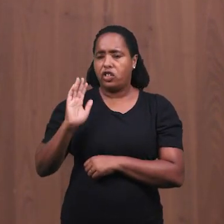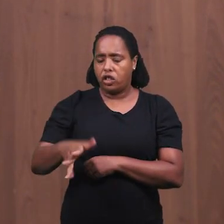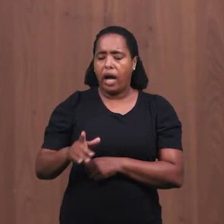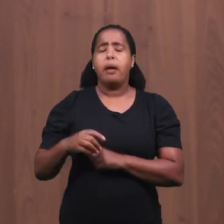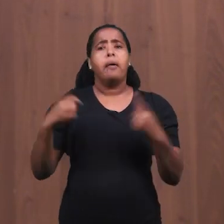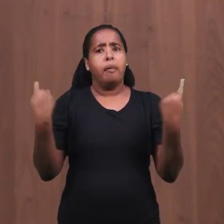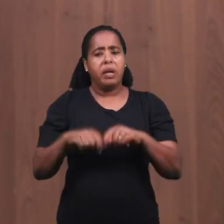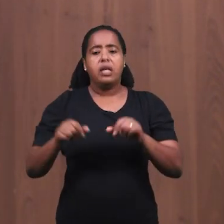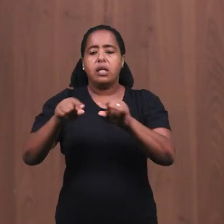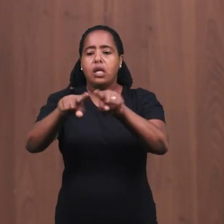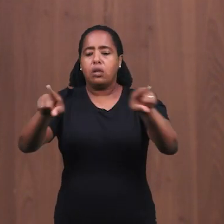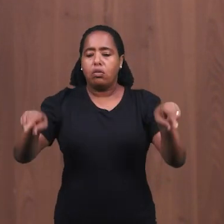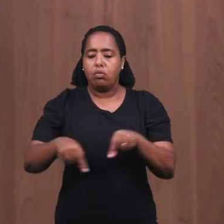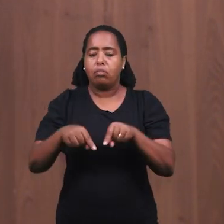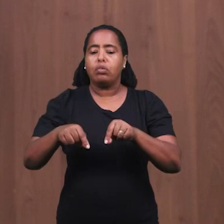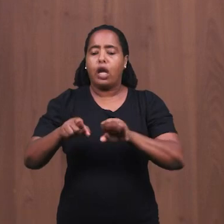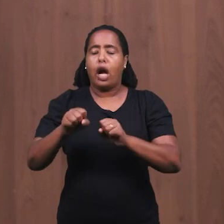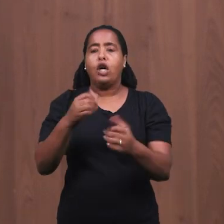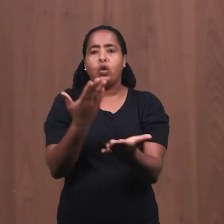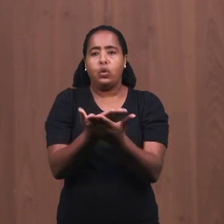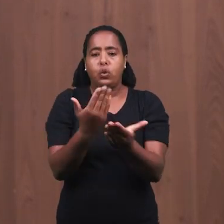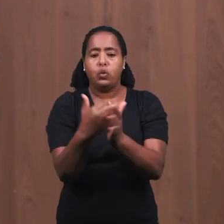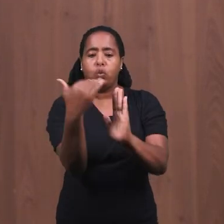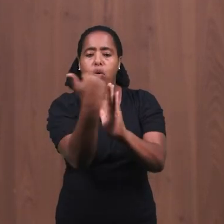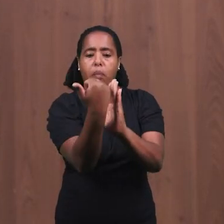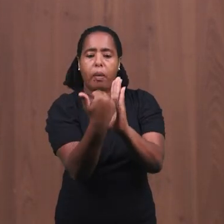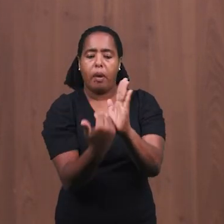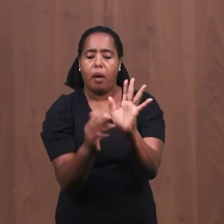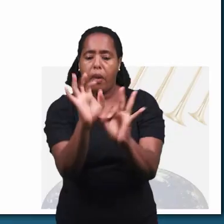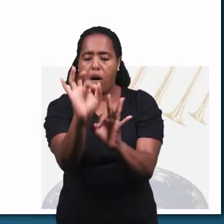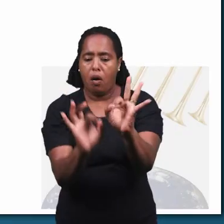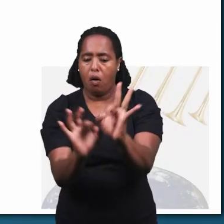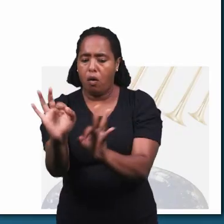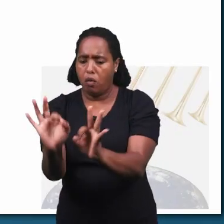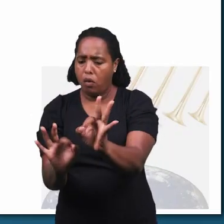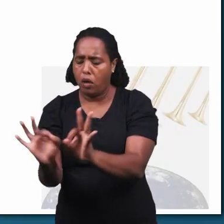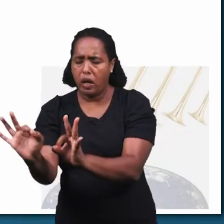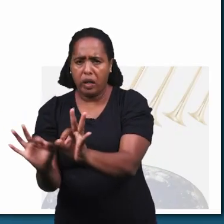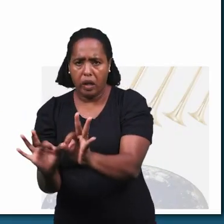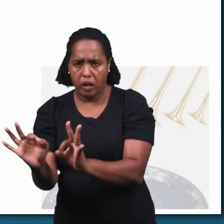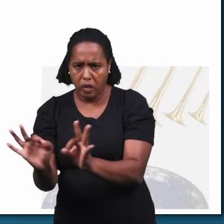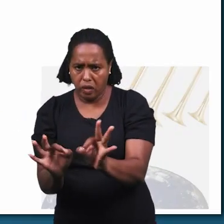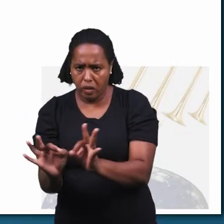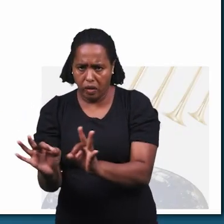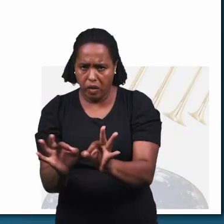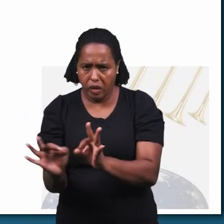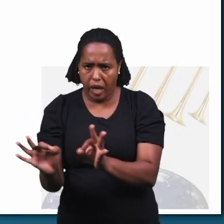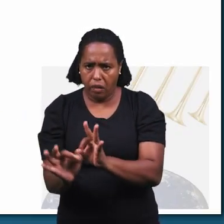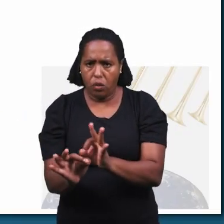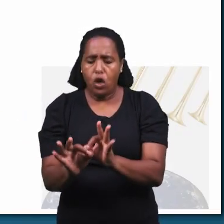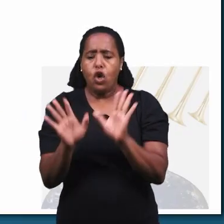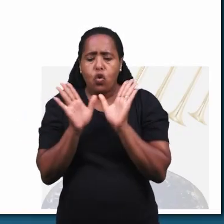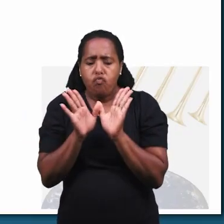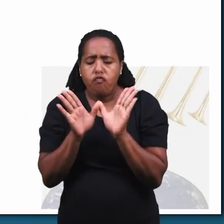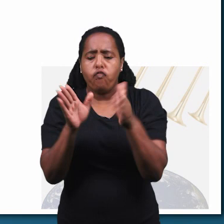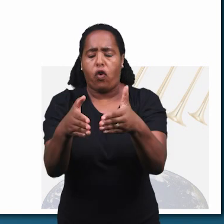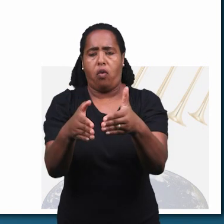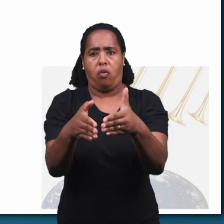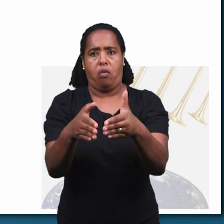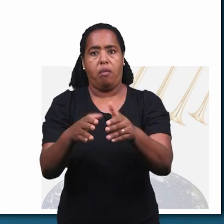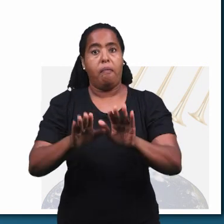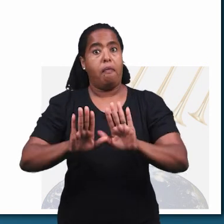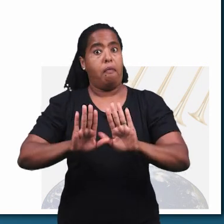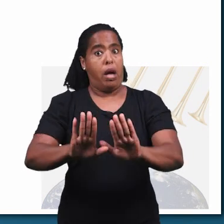um ambiente de estudos organizado e sem grandes distrações. Por